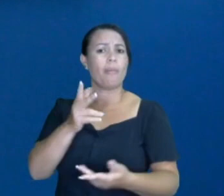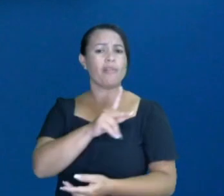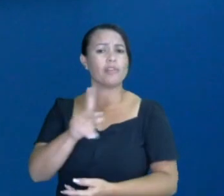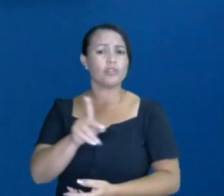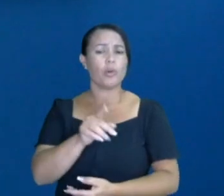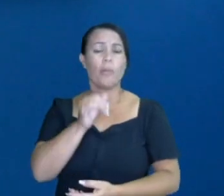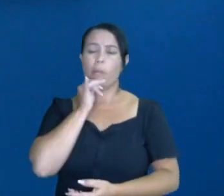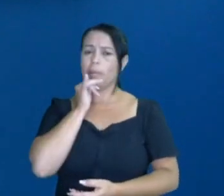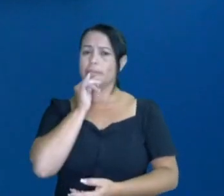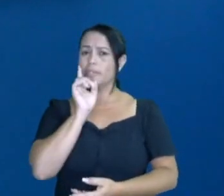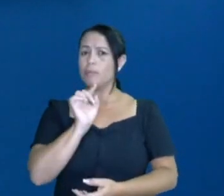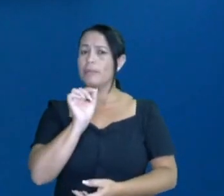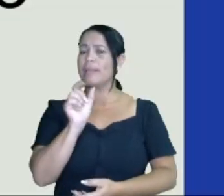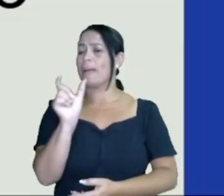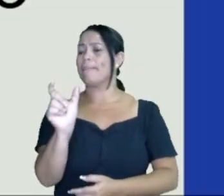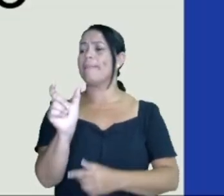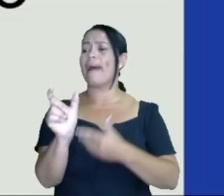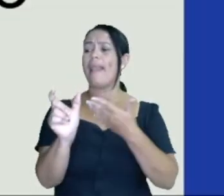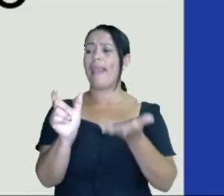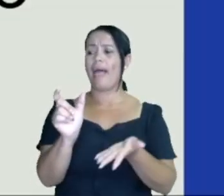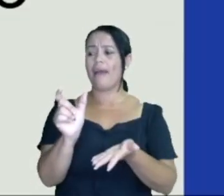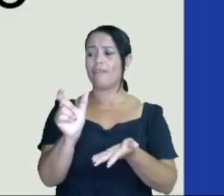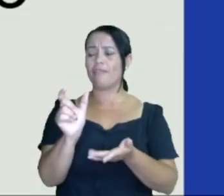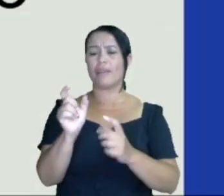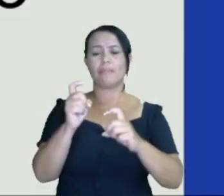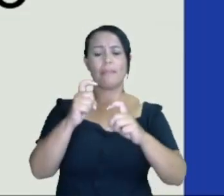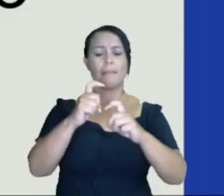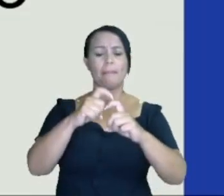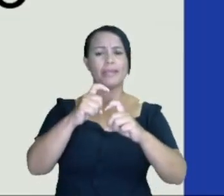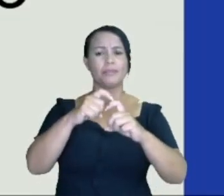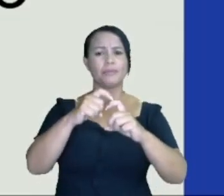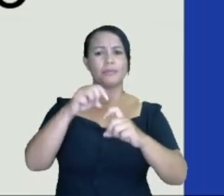gente pegou aqui um exemplo da palavra médico.